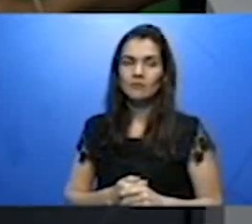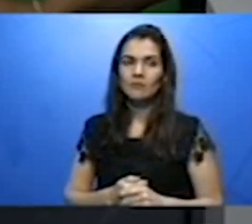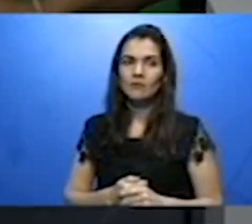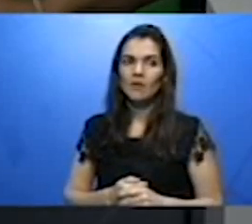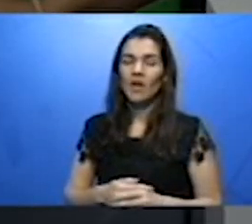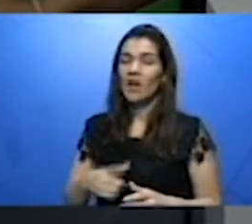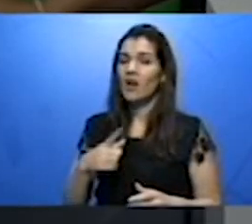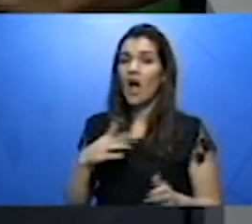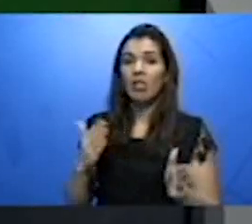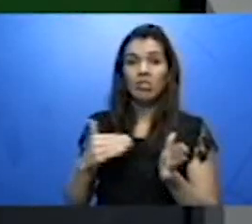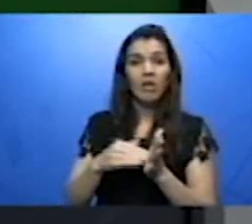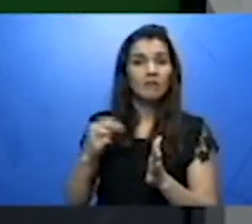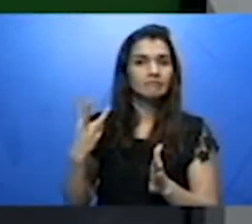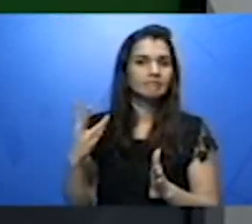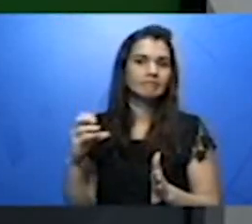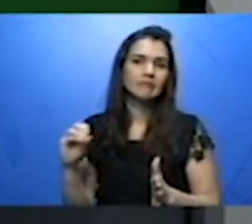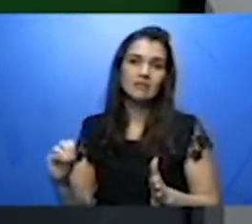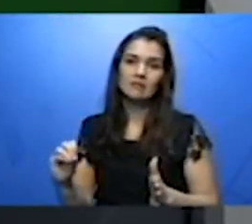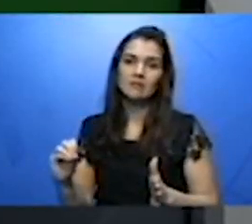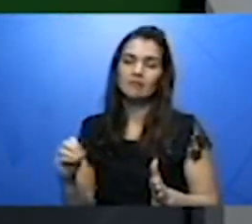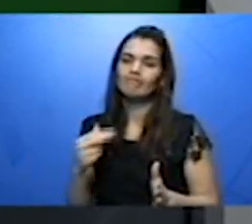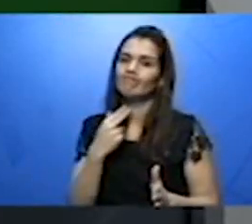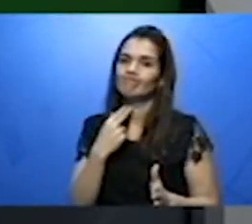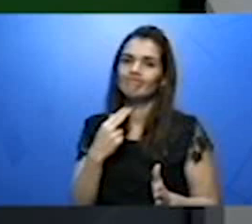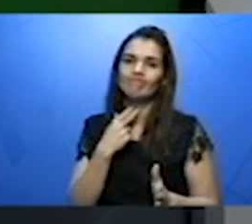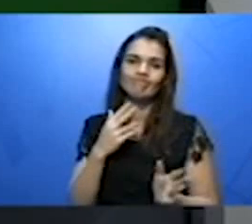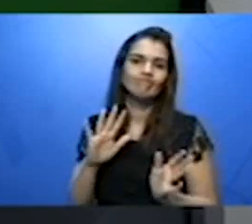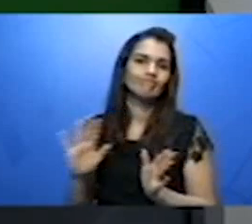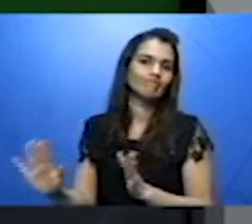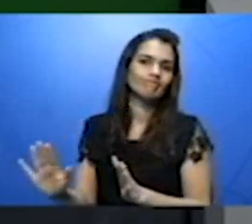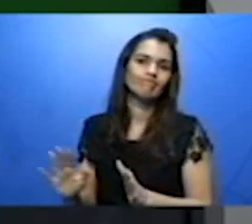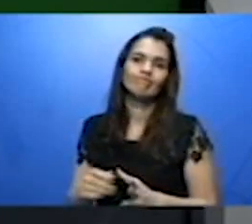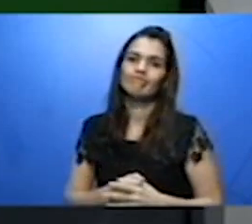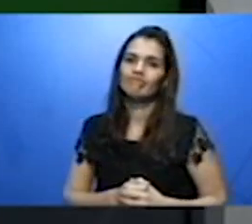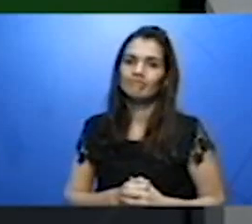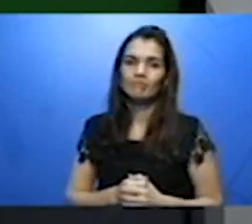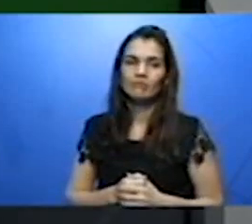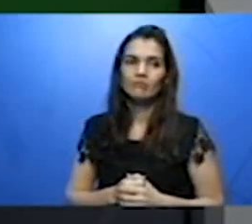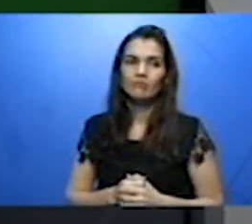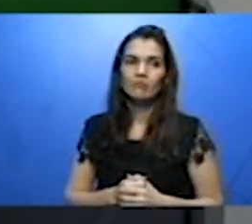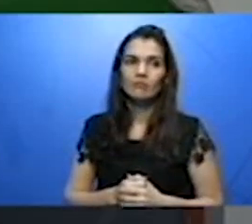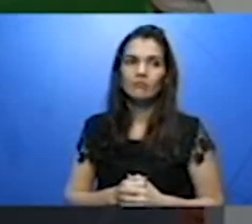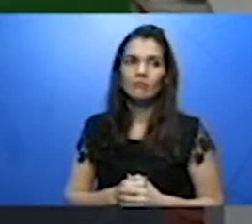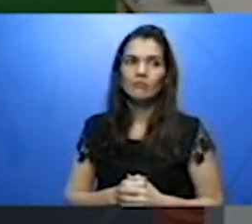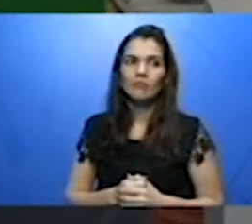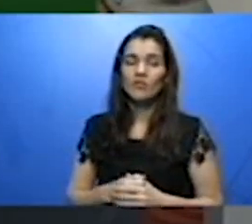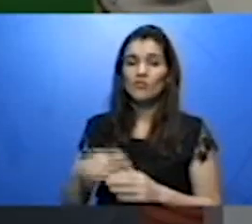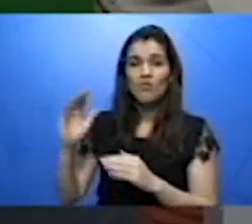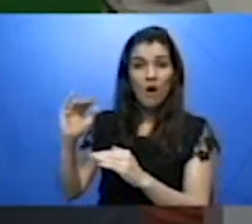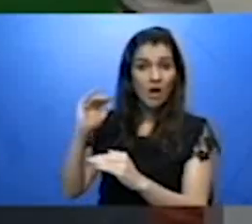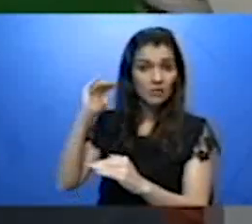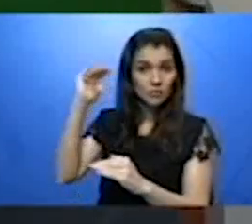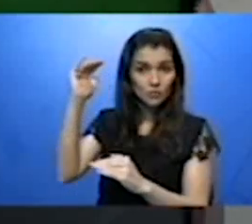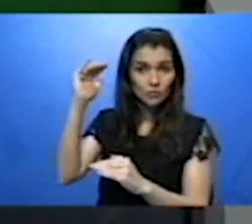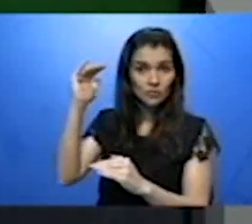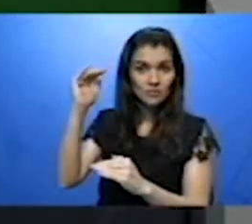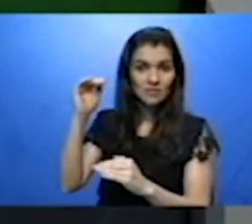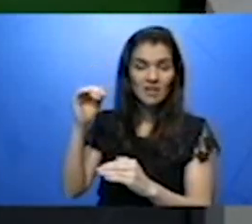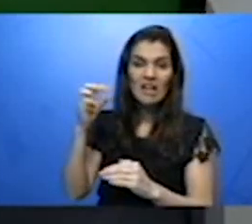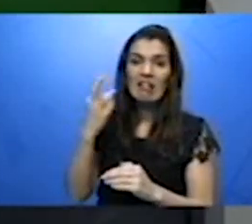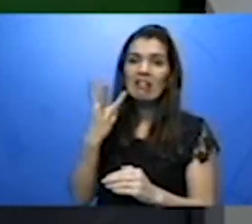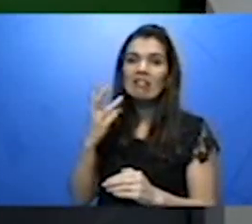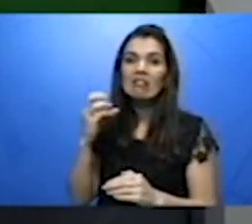só resiste até 30 kg a 60kg porque se for adulto tiver 30 kg